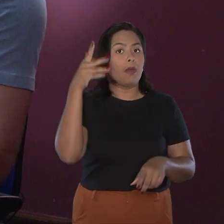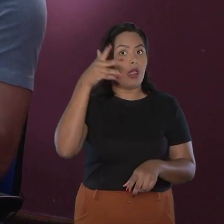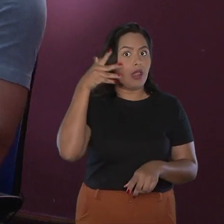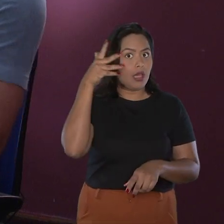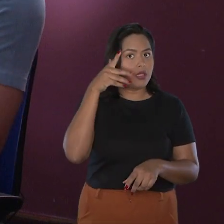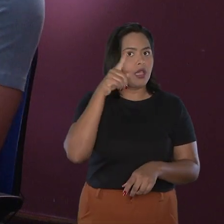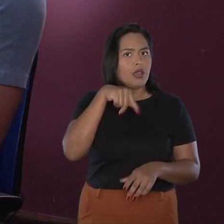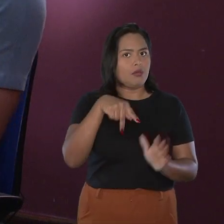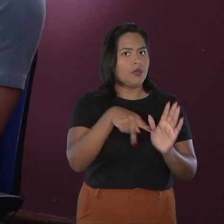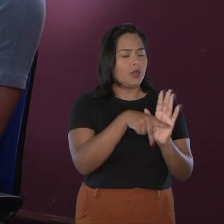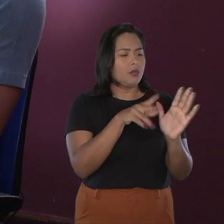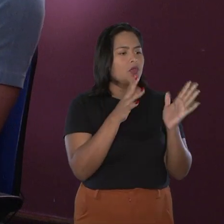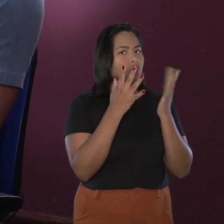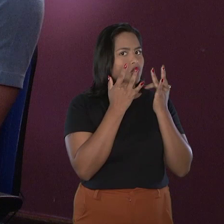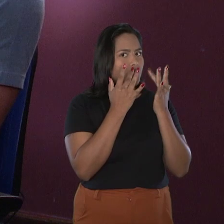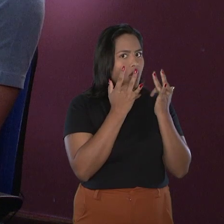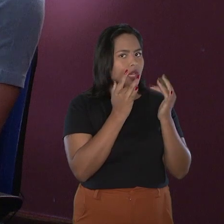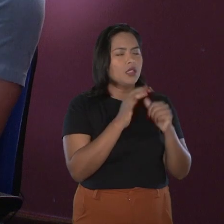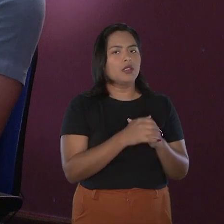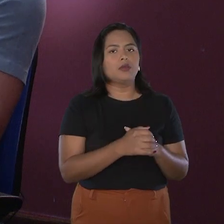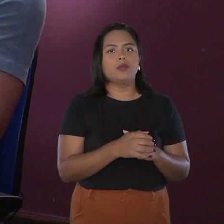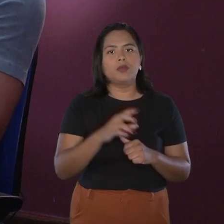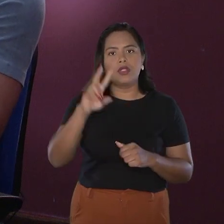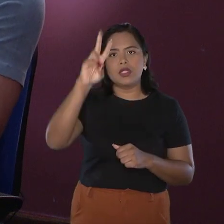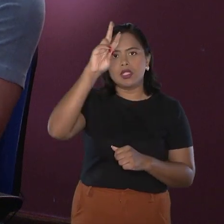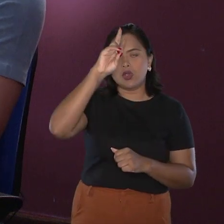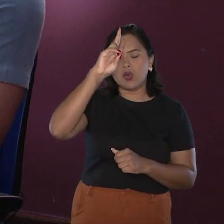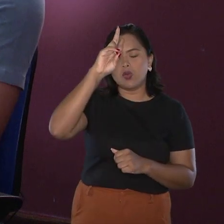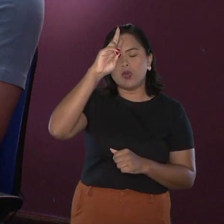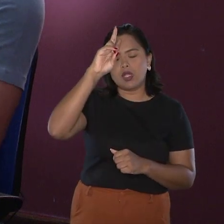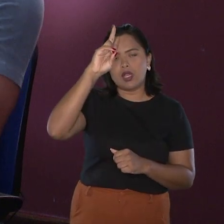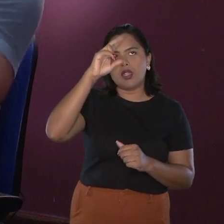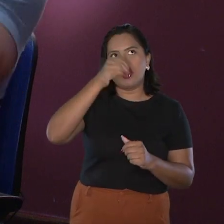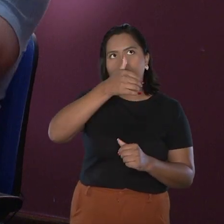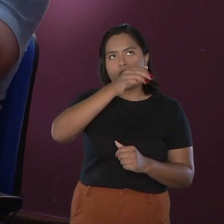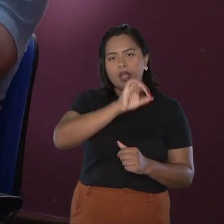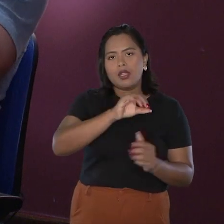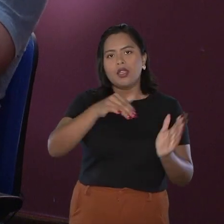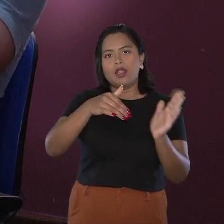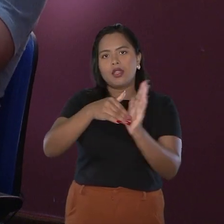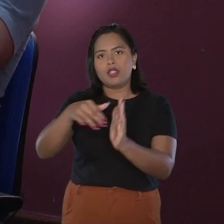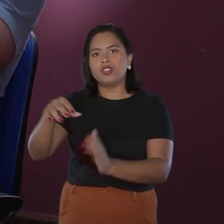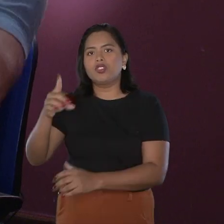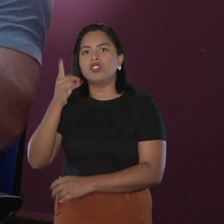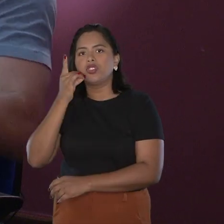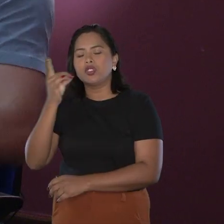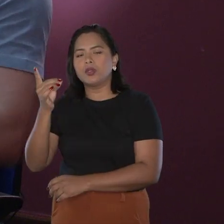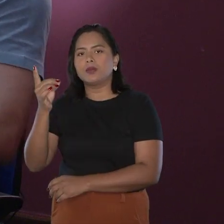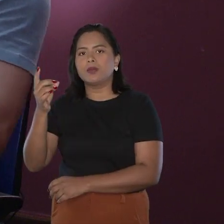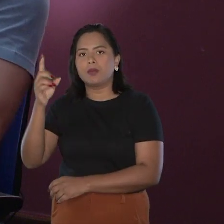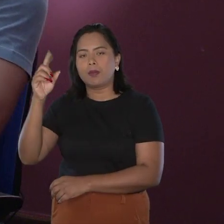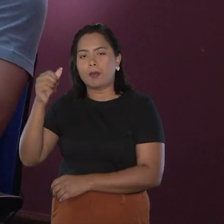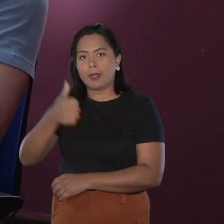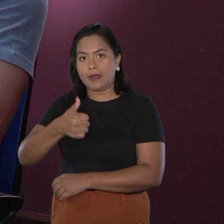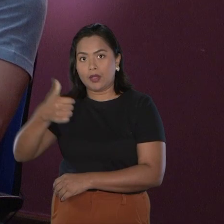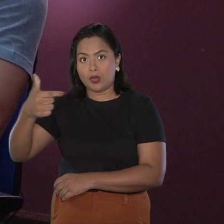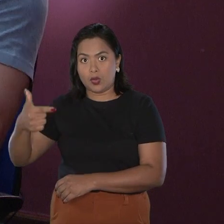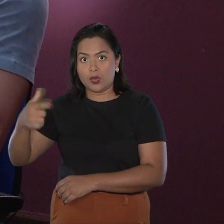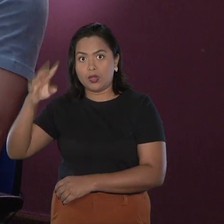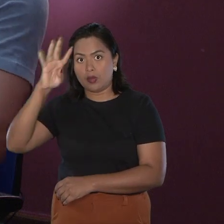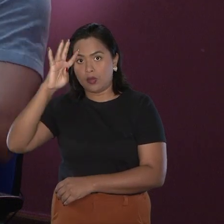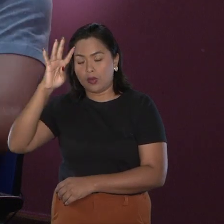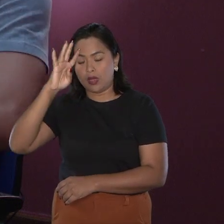então segunda-feira do dia 10 até dia 12 na quarta-feira e a gente volta na quarta-feira